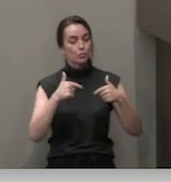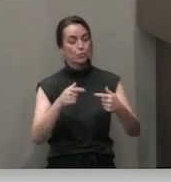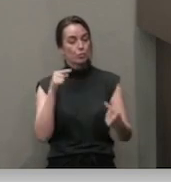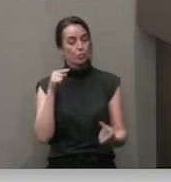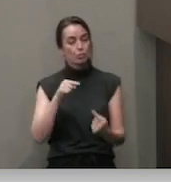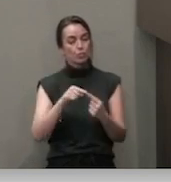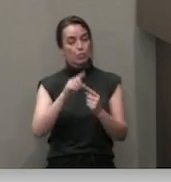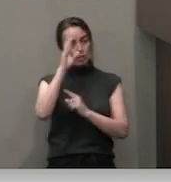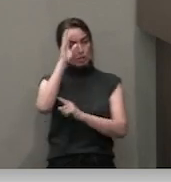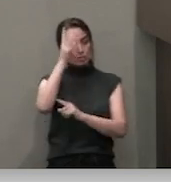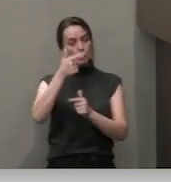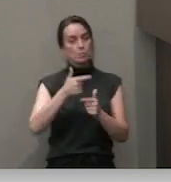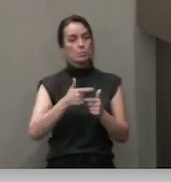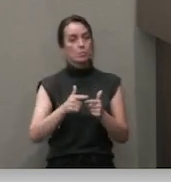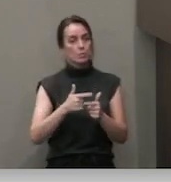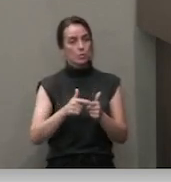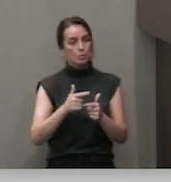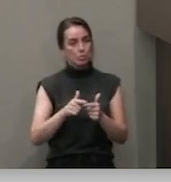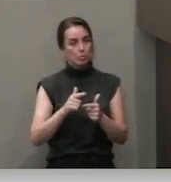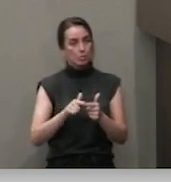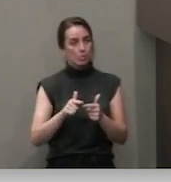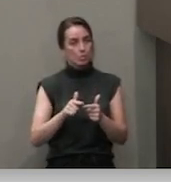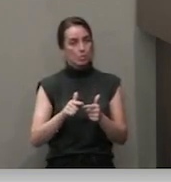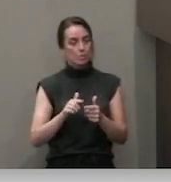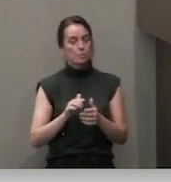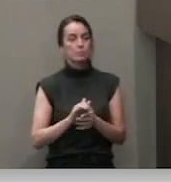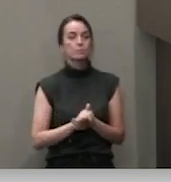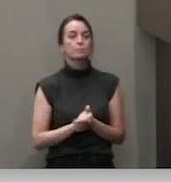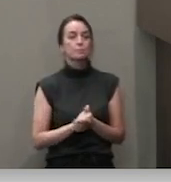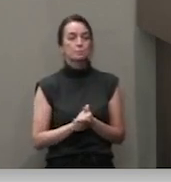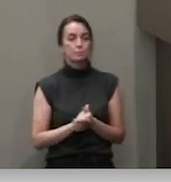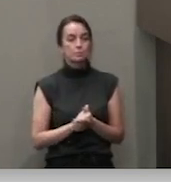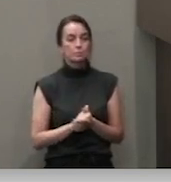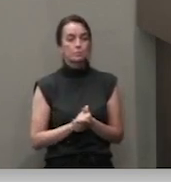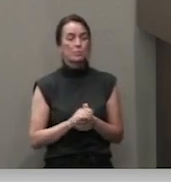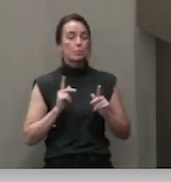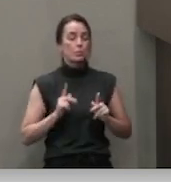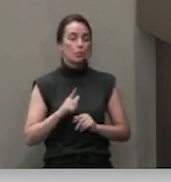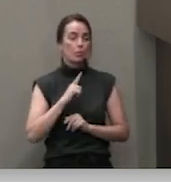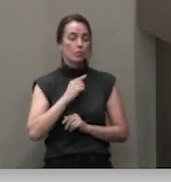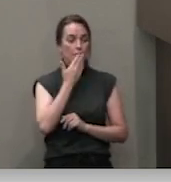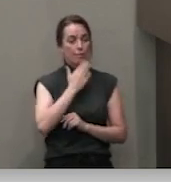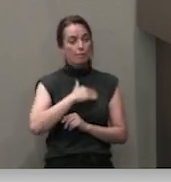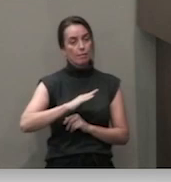problemas que tá sendo muitas vezes desumano para pessoas que T criança